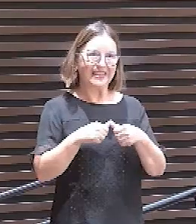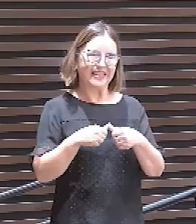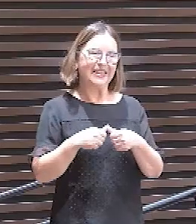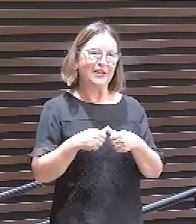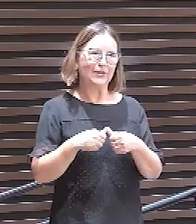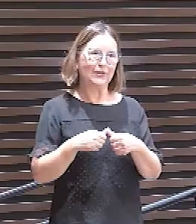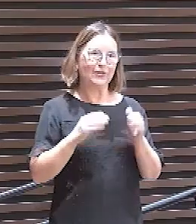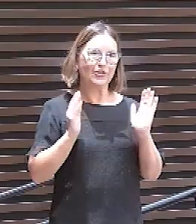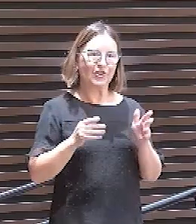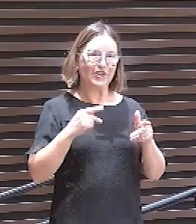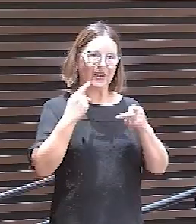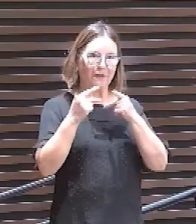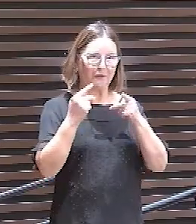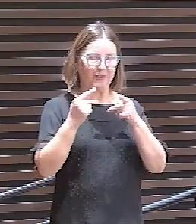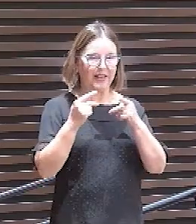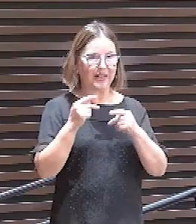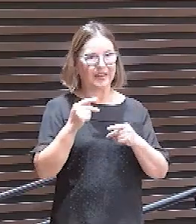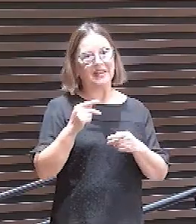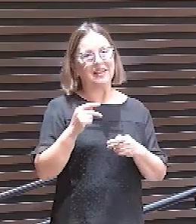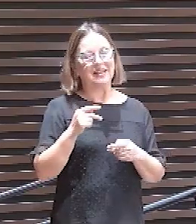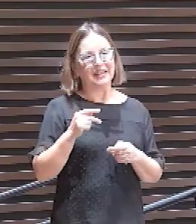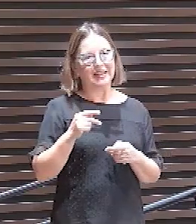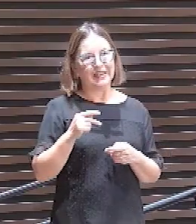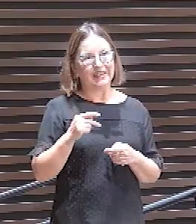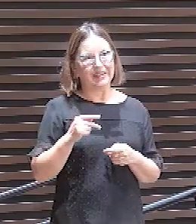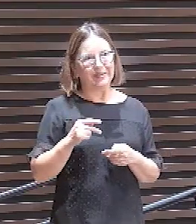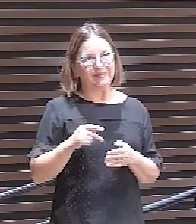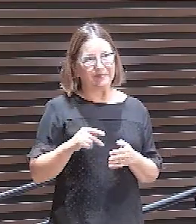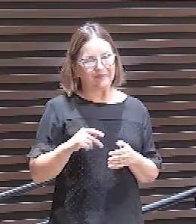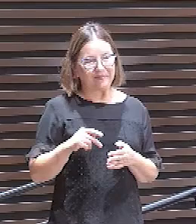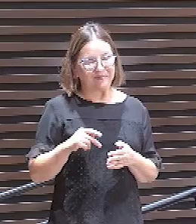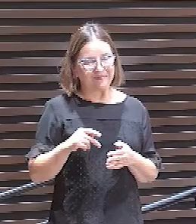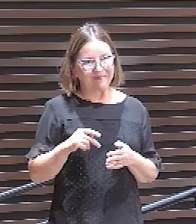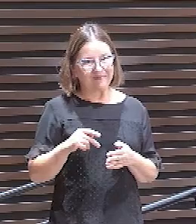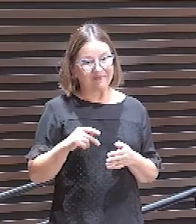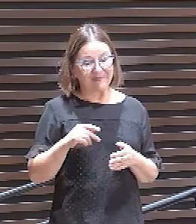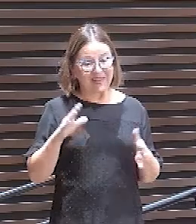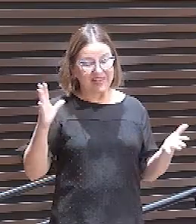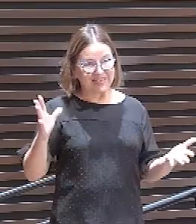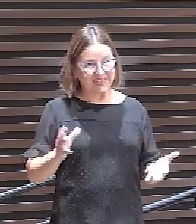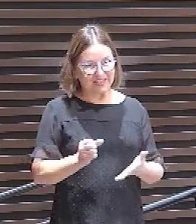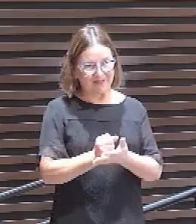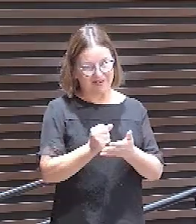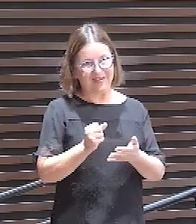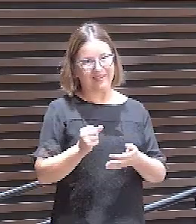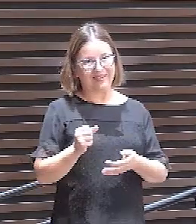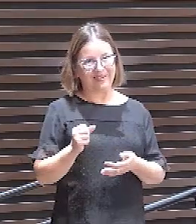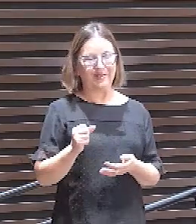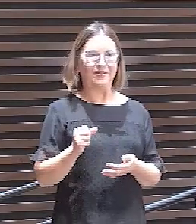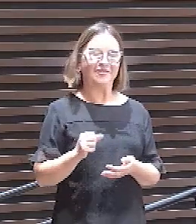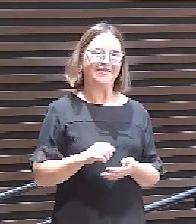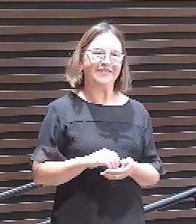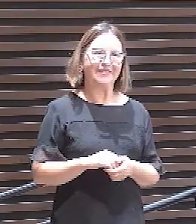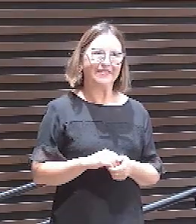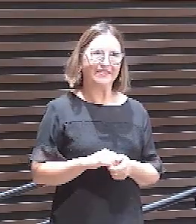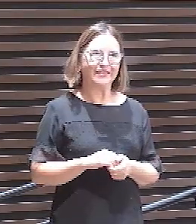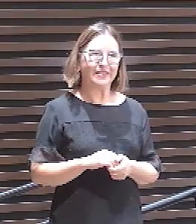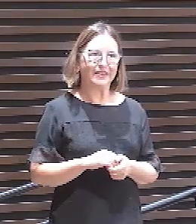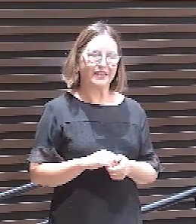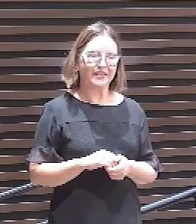no capítulo 3 de Gênesis, no versículo 15, existe